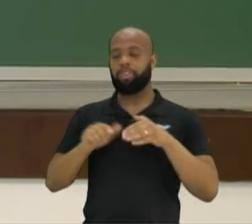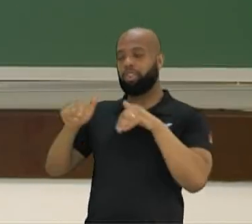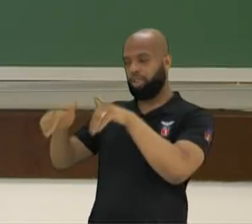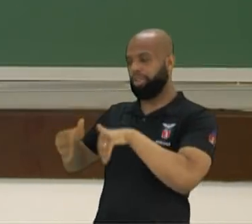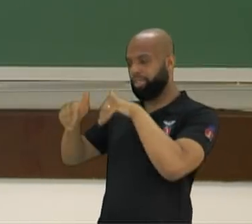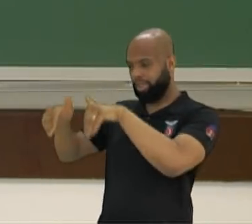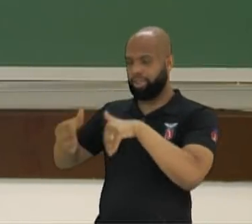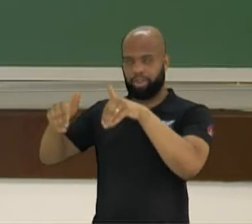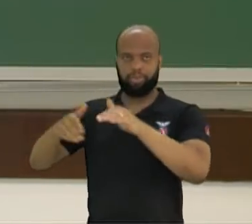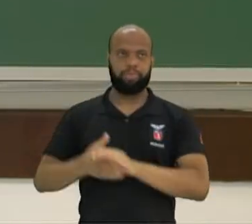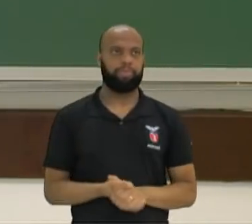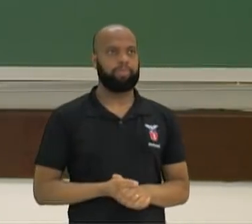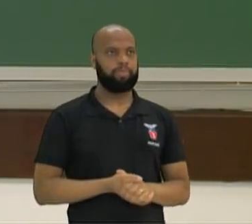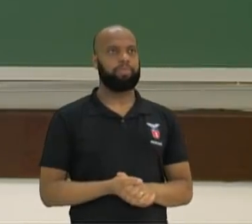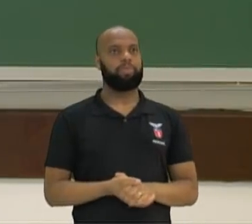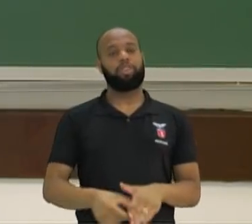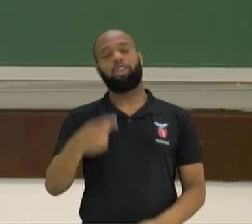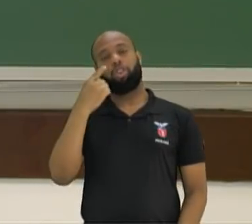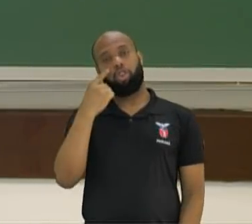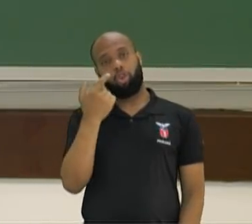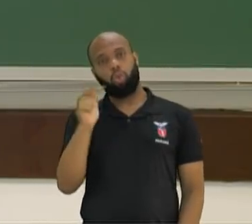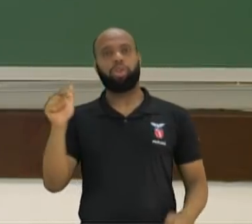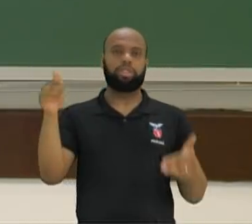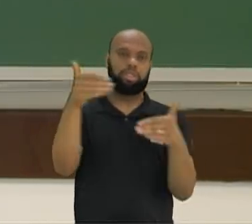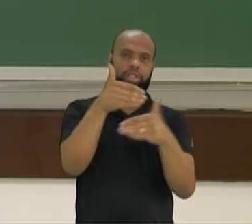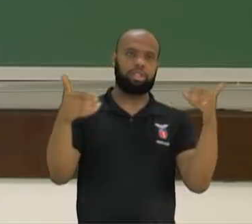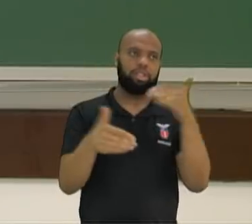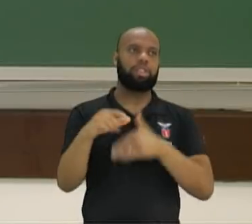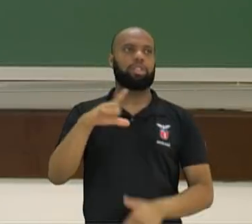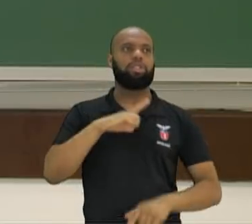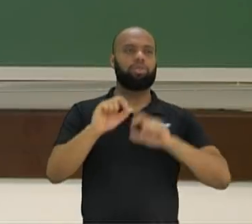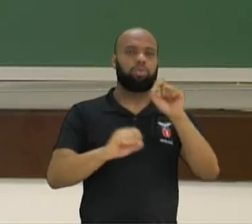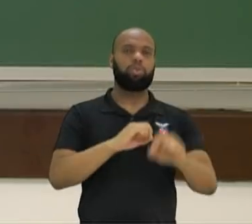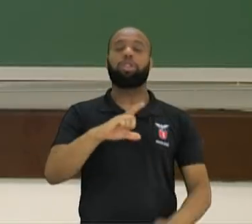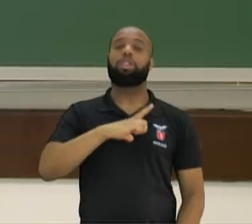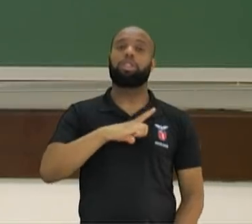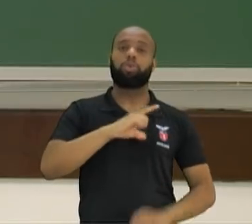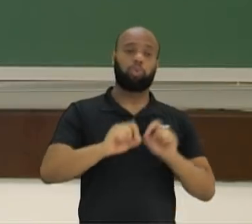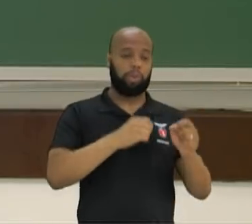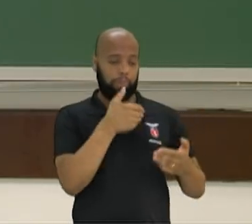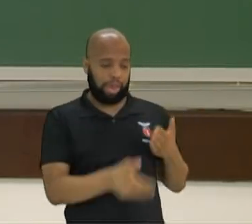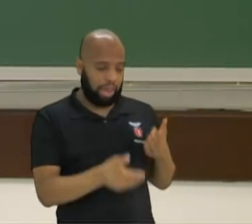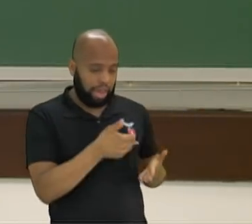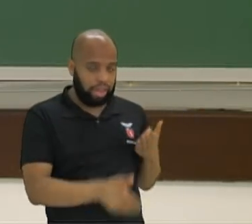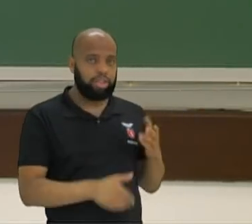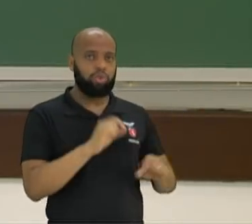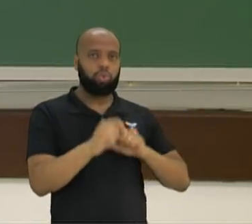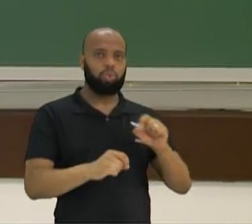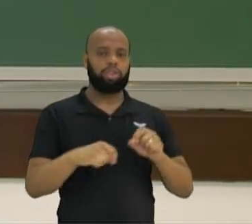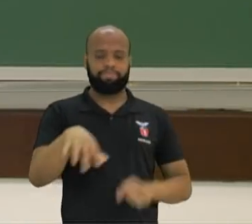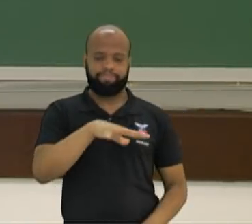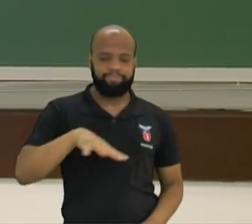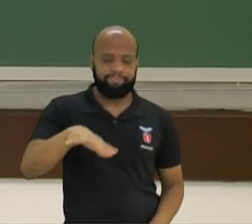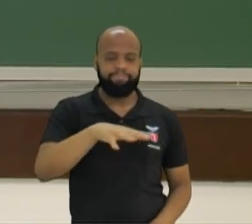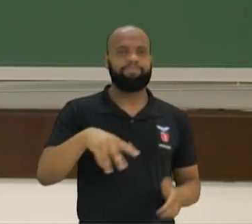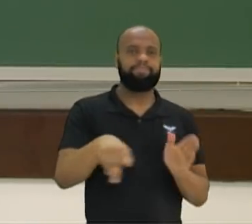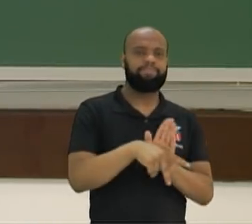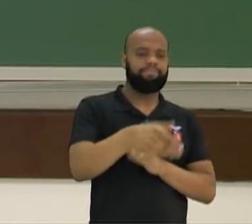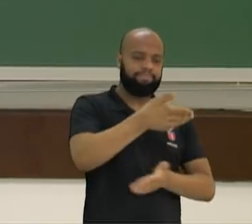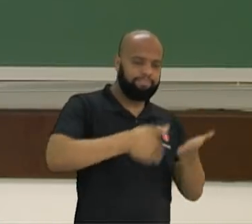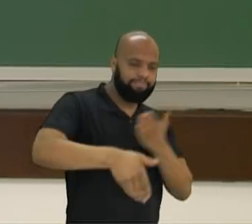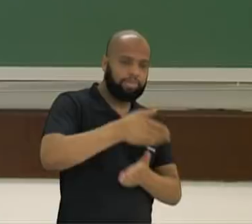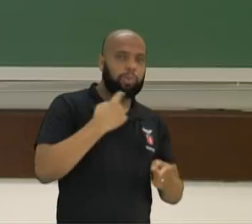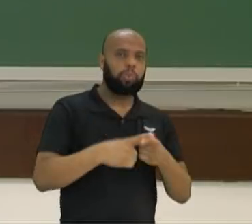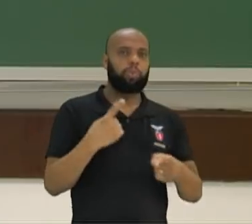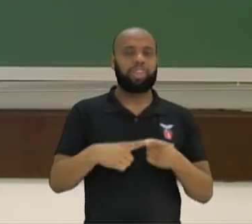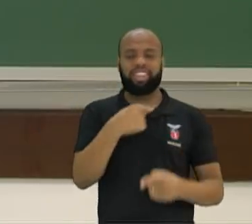Austrália. Vamos ver agora nos próximos slides aí, né? Além dessa perda de mercado com a